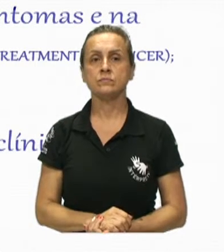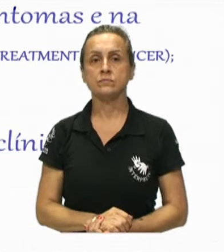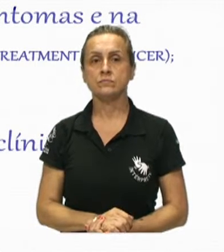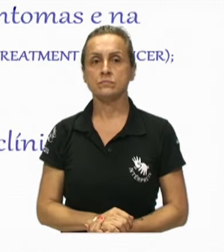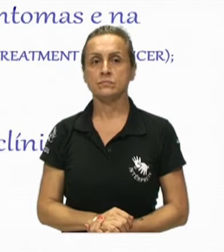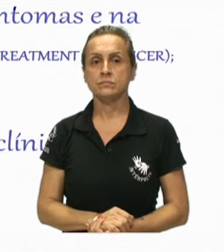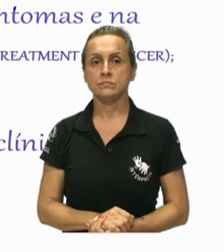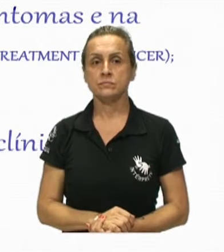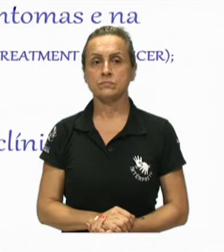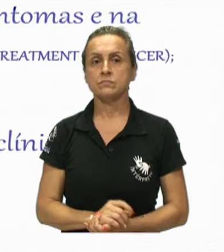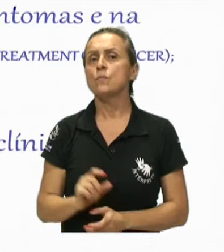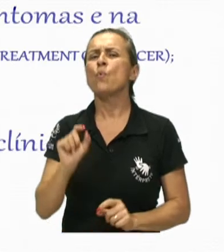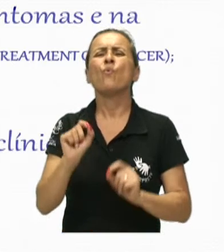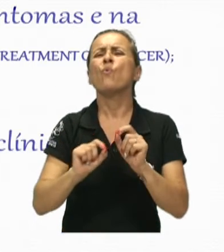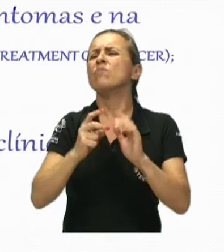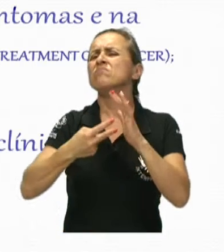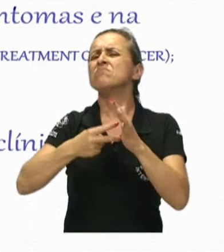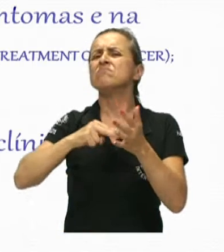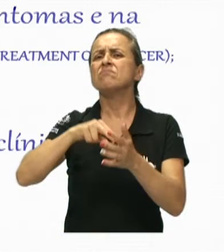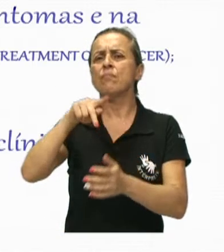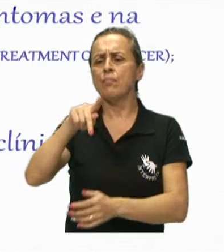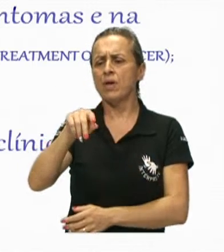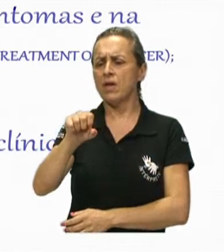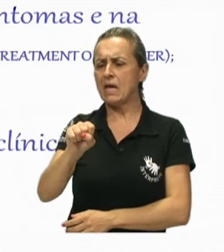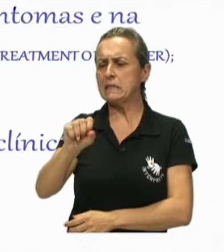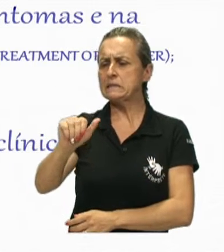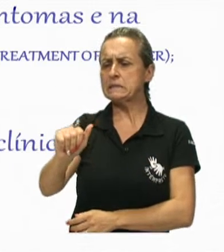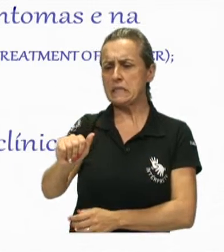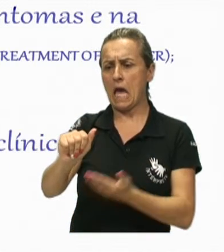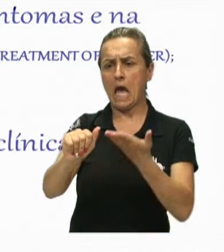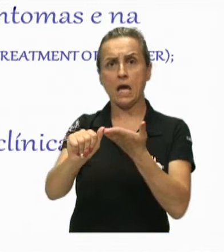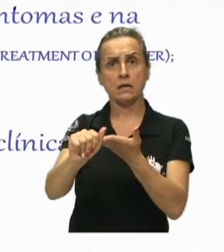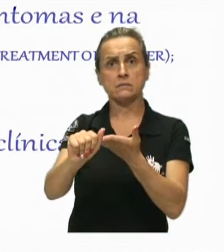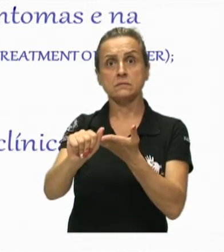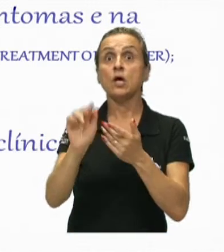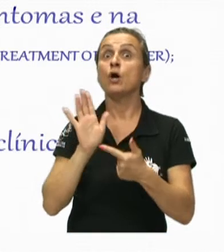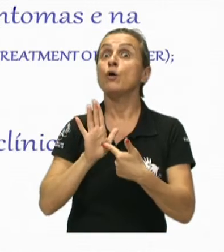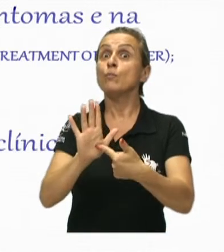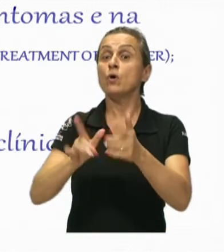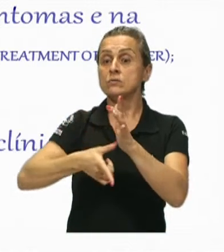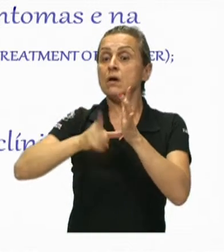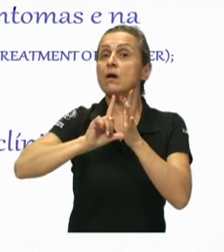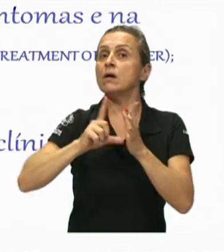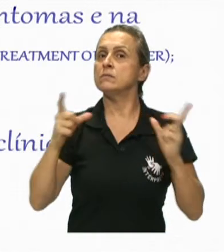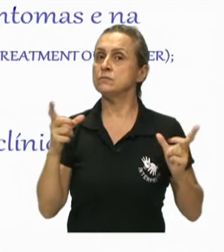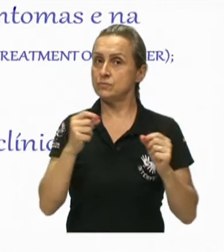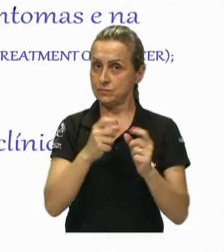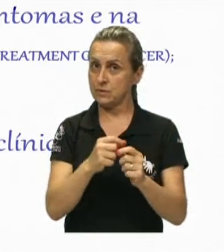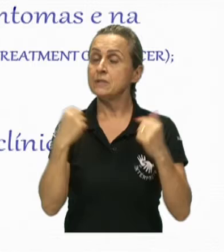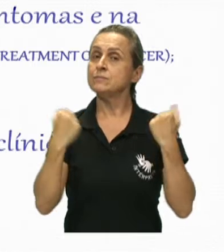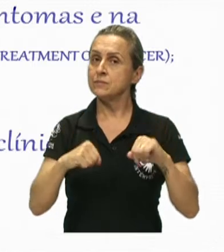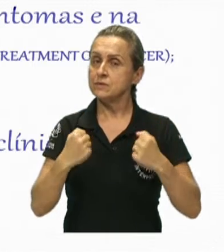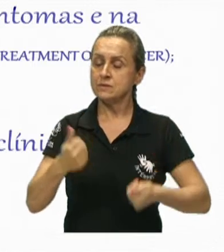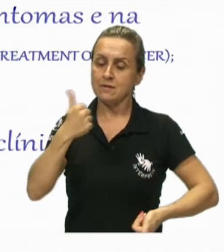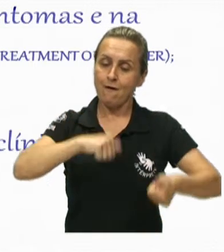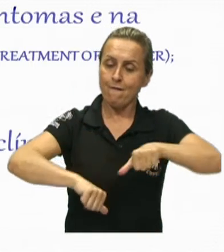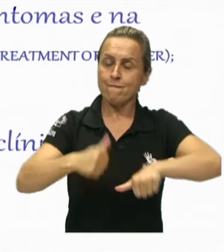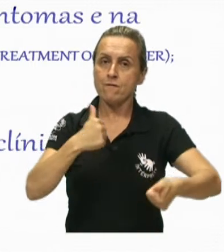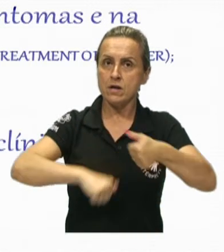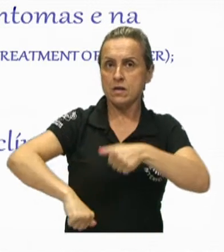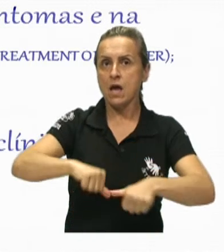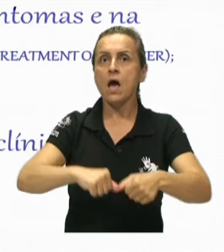Então, o que é o PSA? O PSA permite a detecção precoce do câncer, ele tem que ser avaliado em concomitância com exame físico,